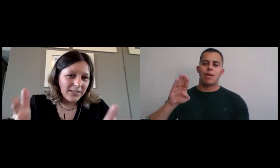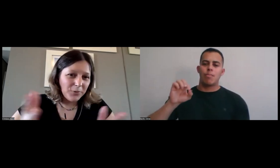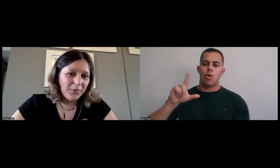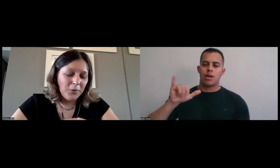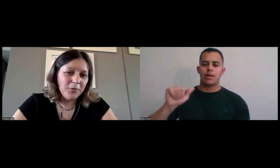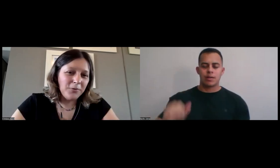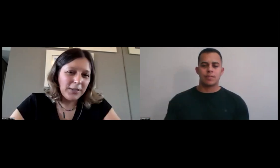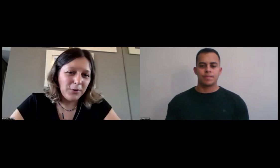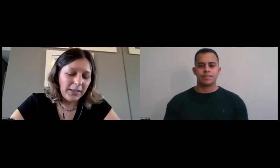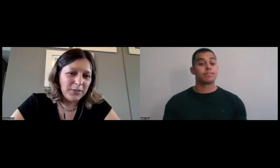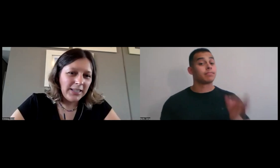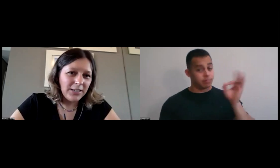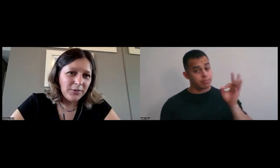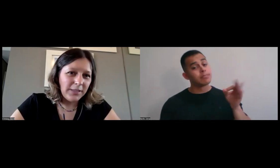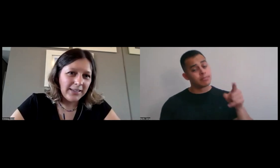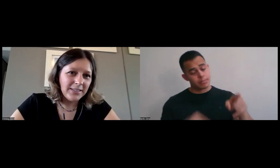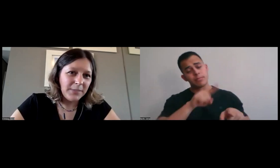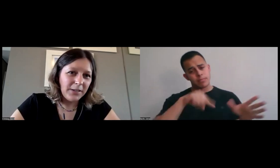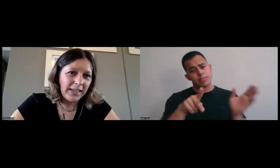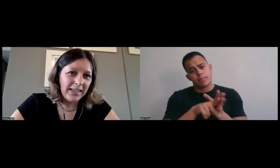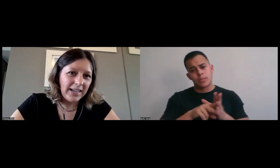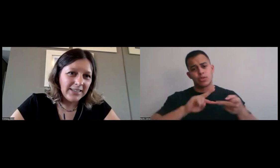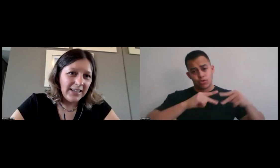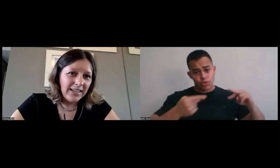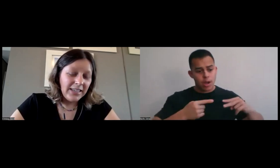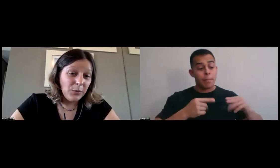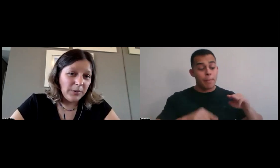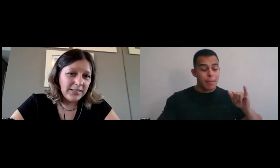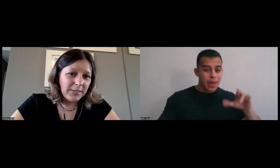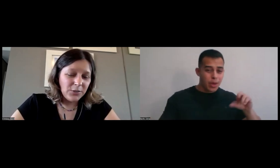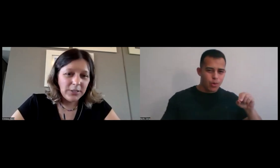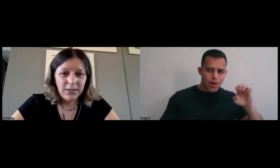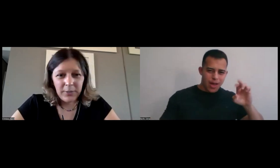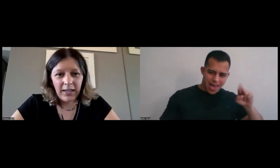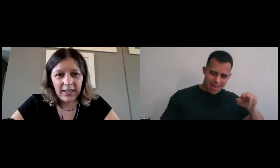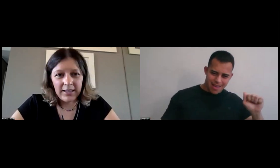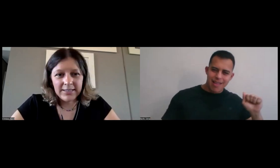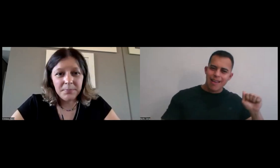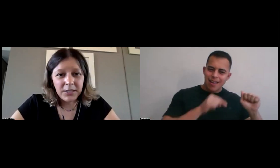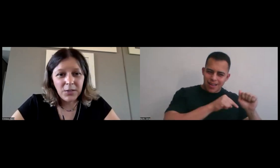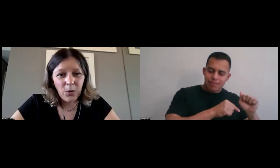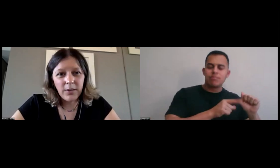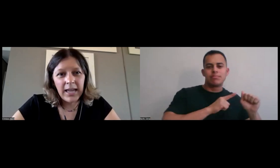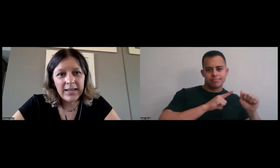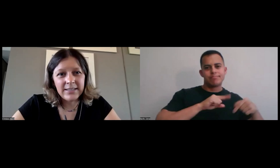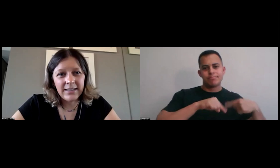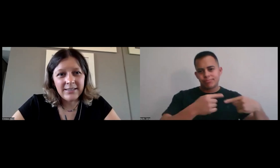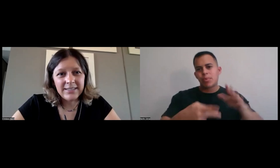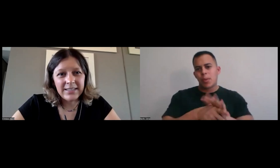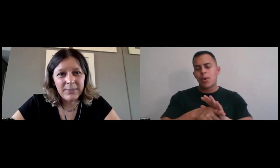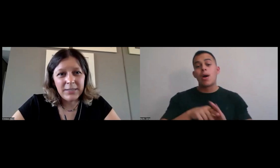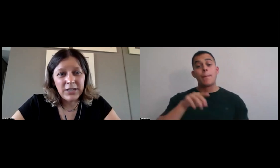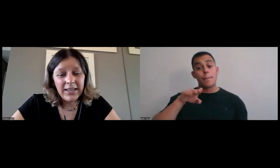é mais um fator epigenético, né? Esses microRNAs que nunca se exatamente. imaginou, e são microRNAs mitocondriais,